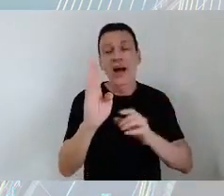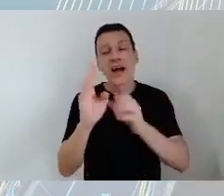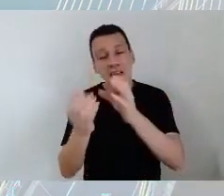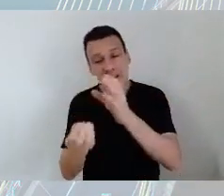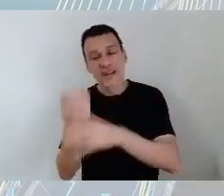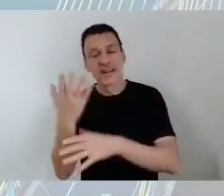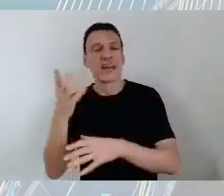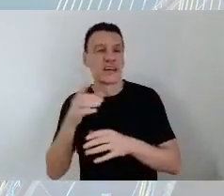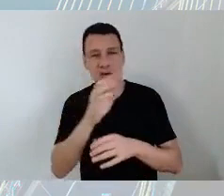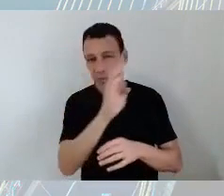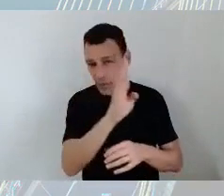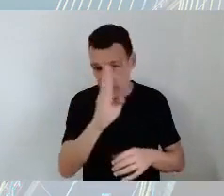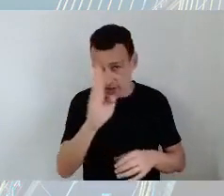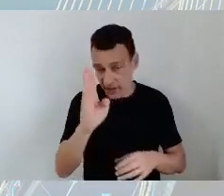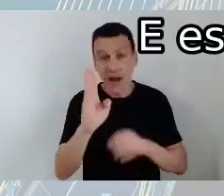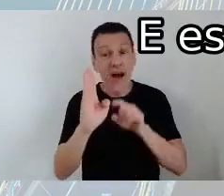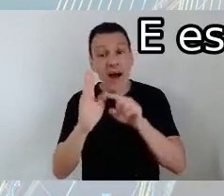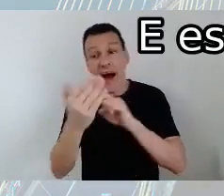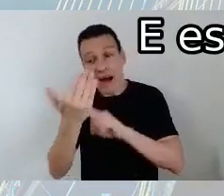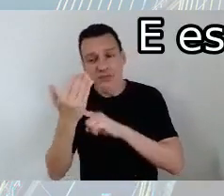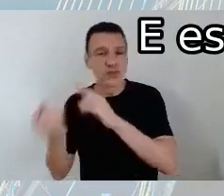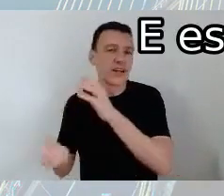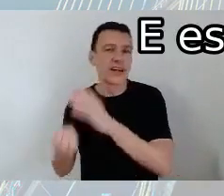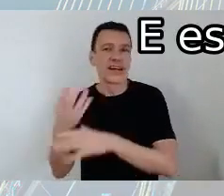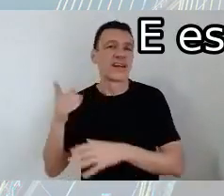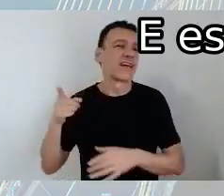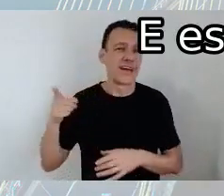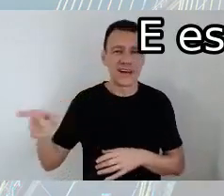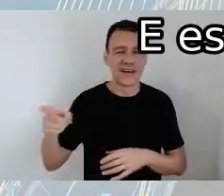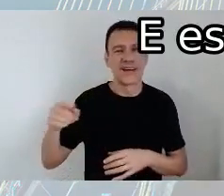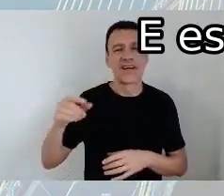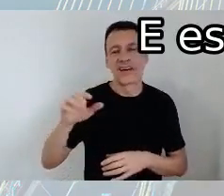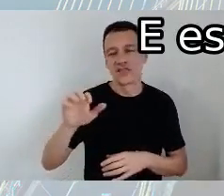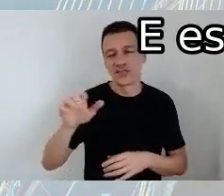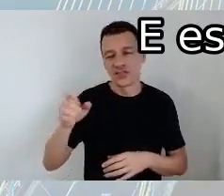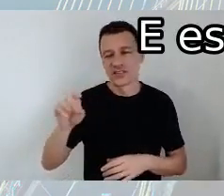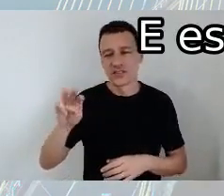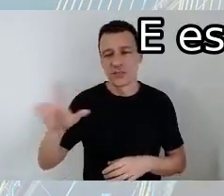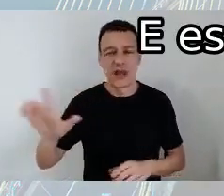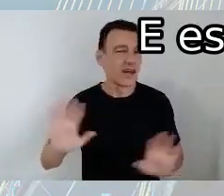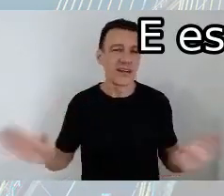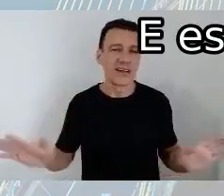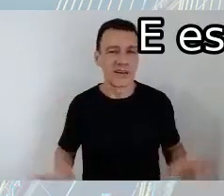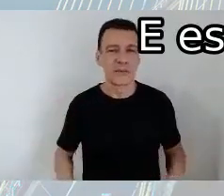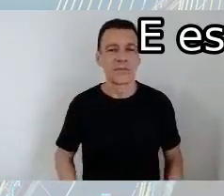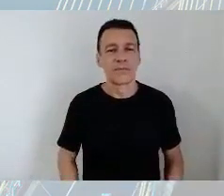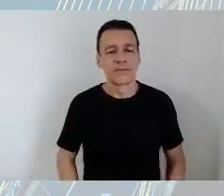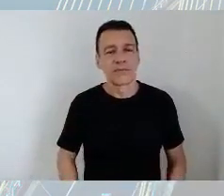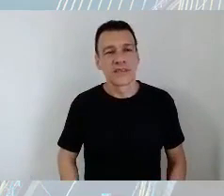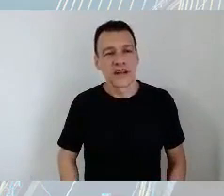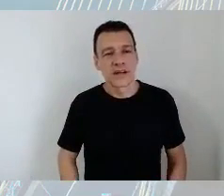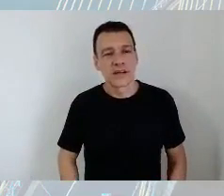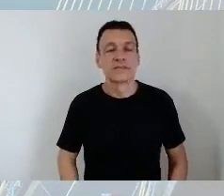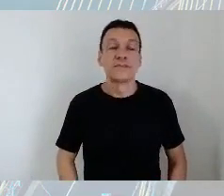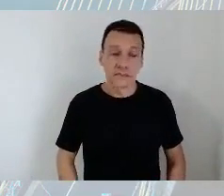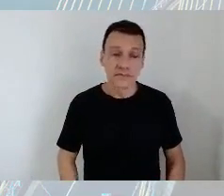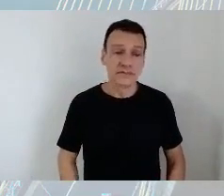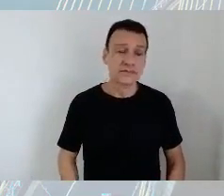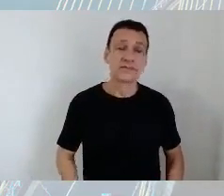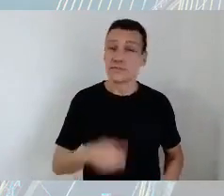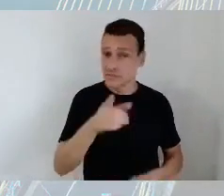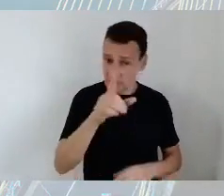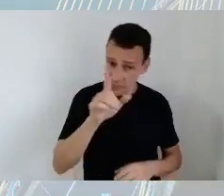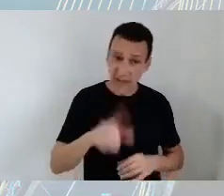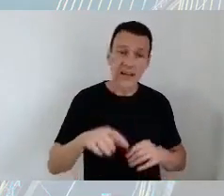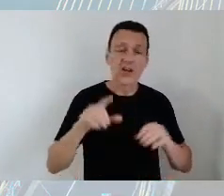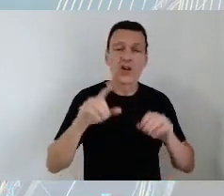Então, isso aqui já me ajuda. E essa resposta é uma chamada básica de uma função na nuvem. Então, o que vocês estão vendo aqui